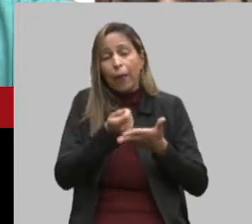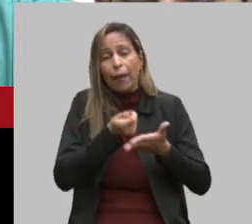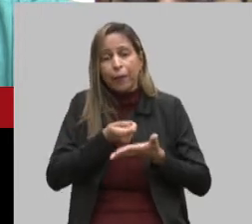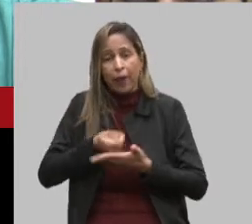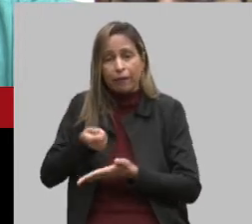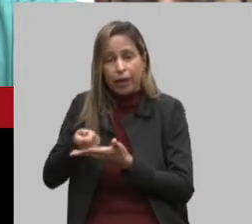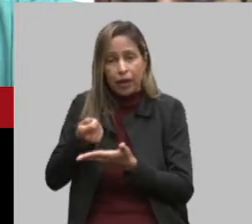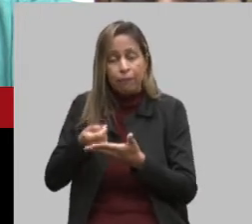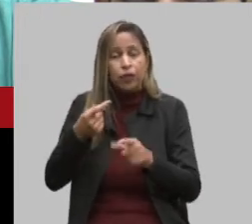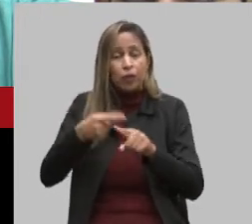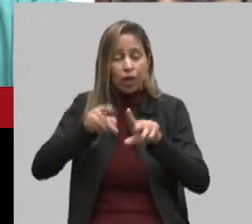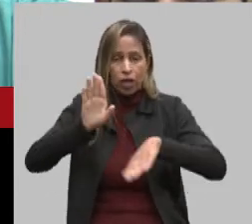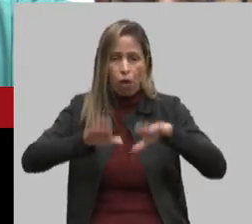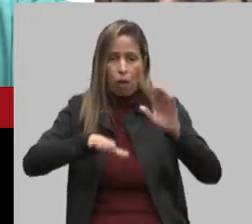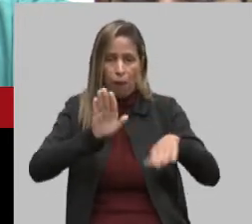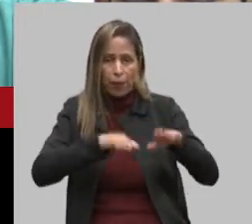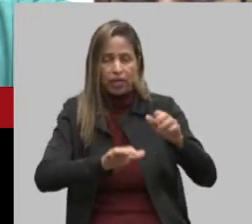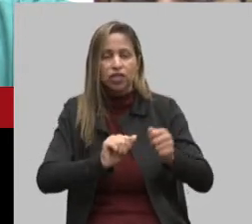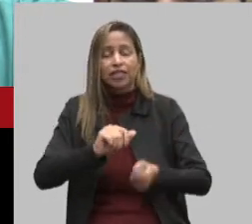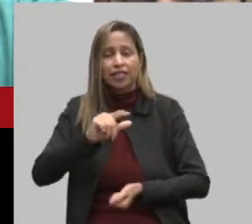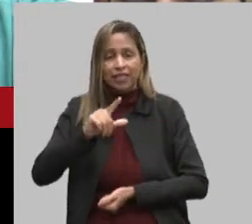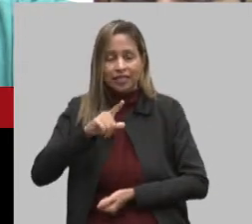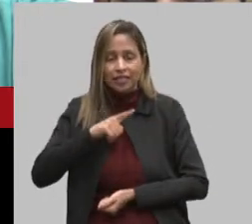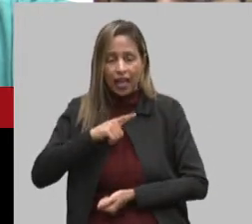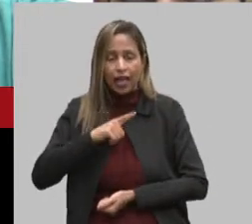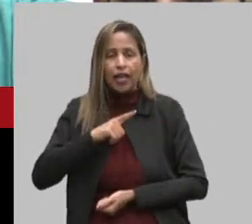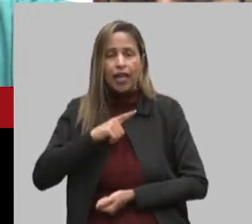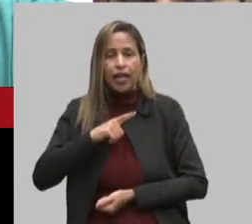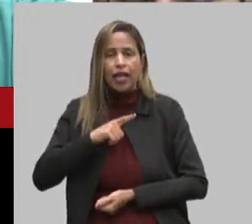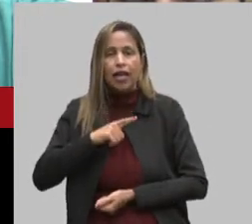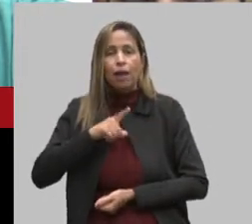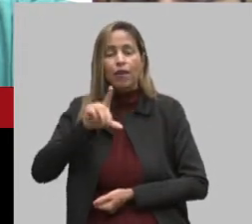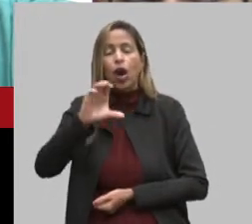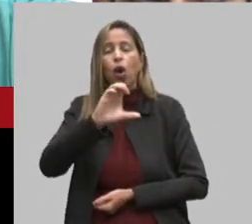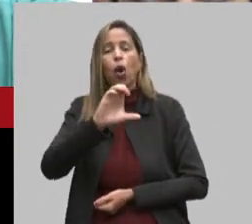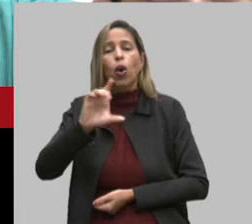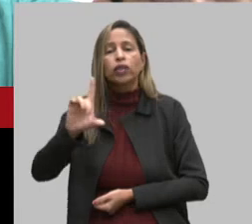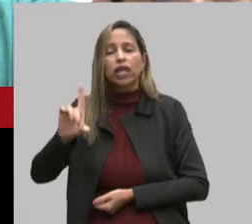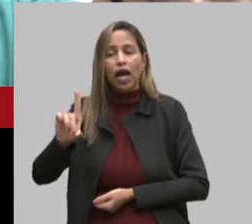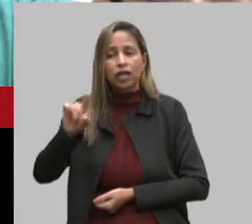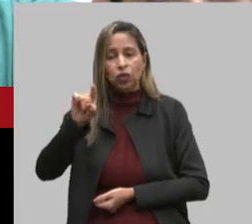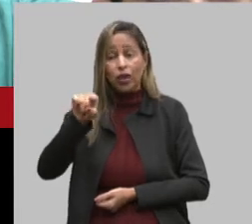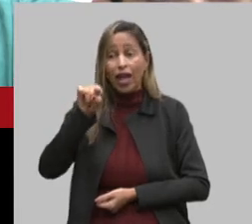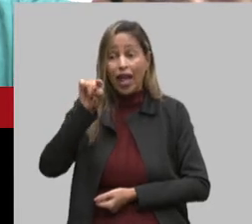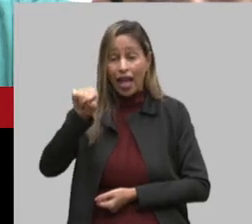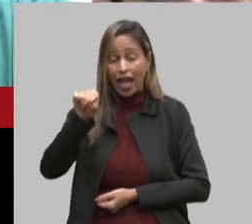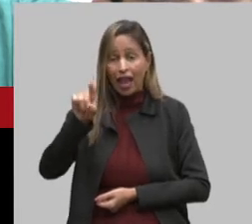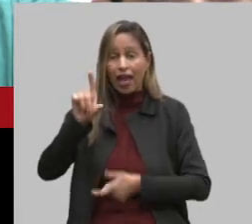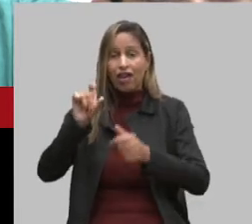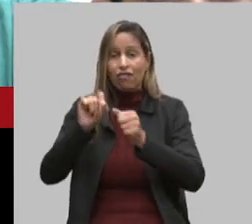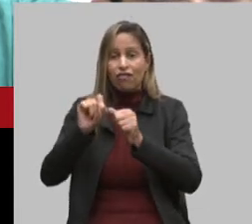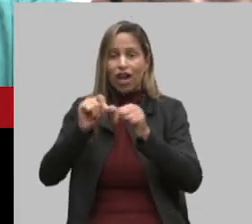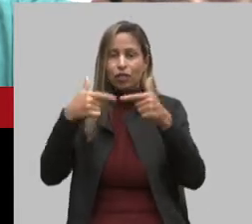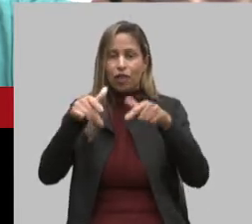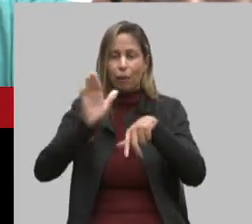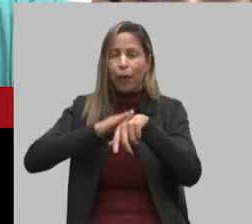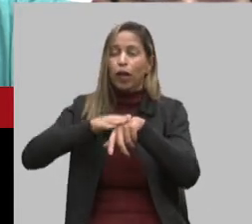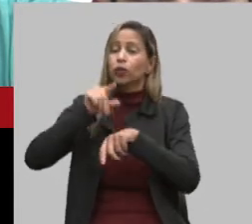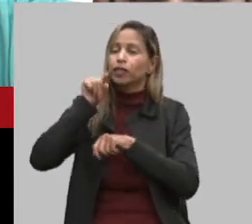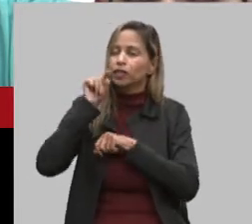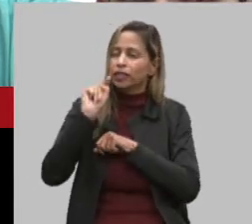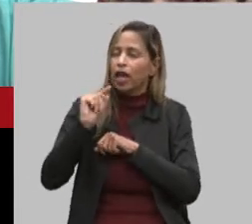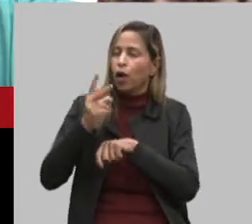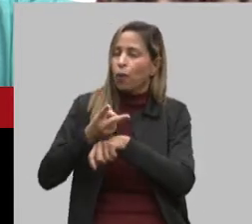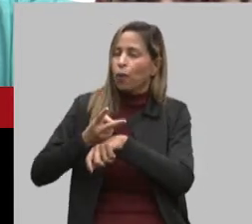porque normalmente tem o caso da minha coordenadora ela faz o trabalho dela ela procura